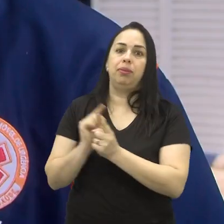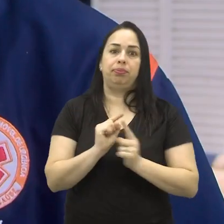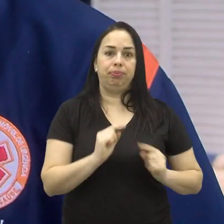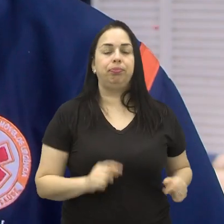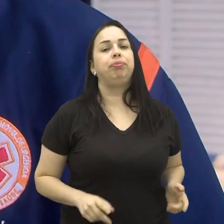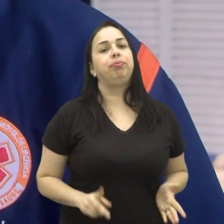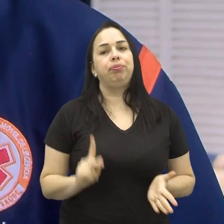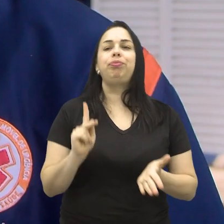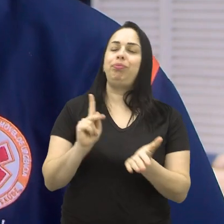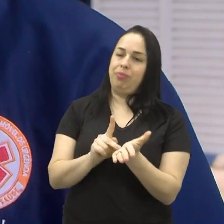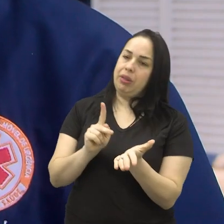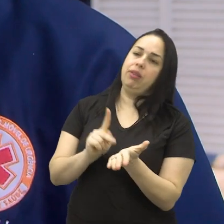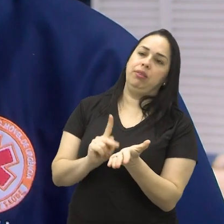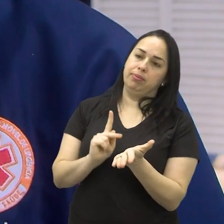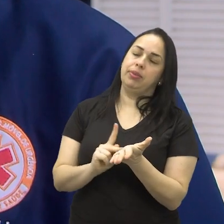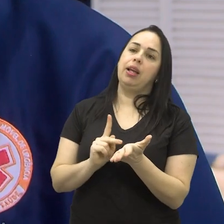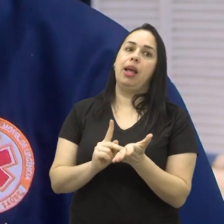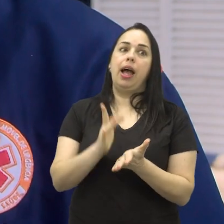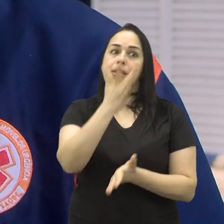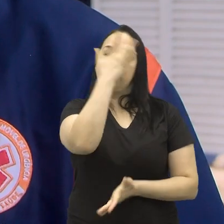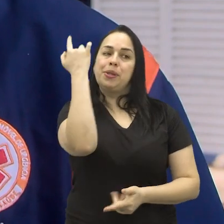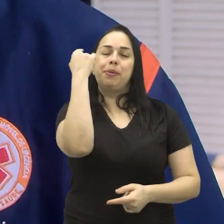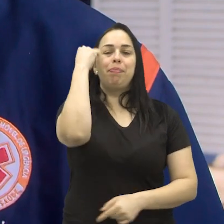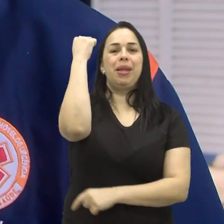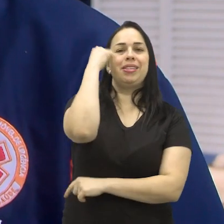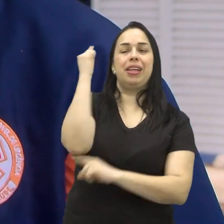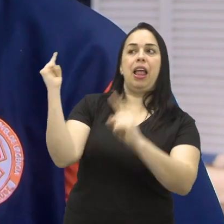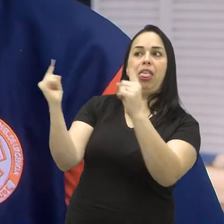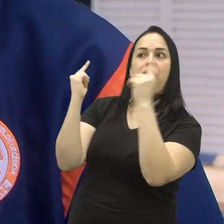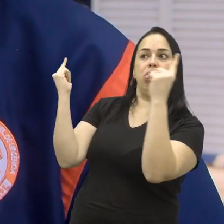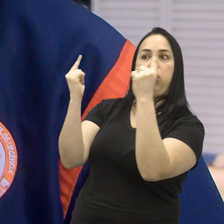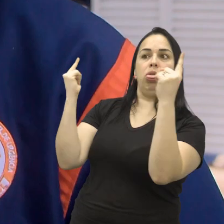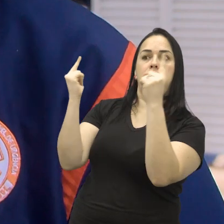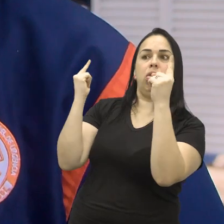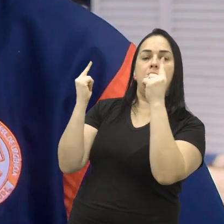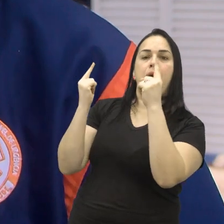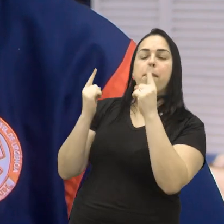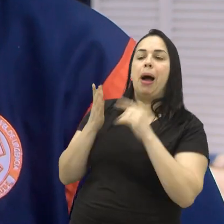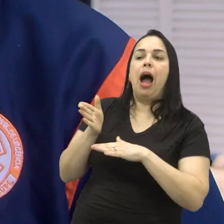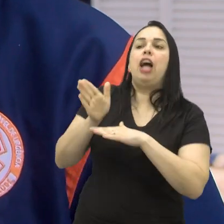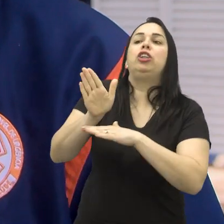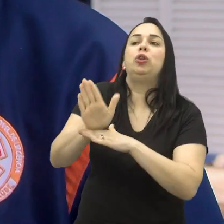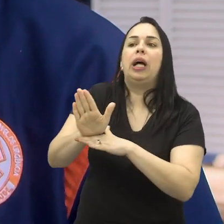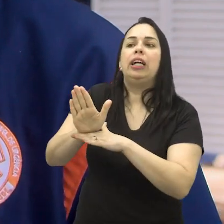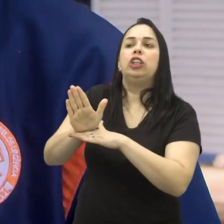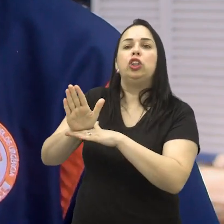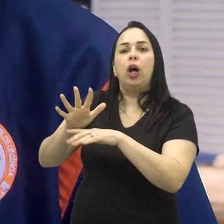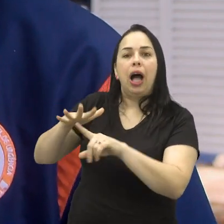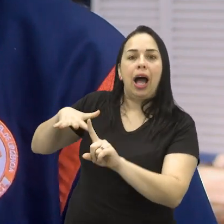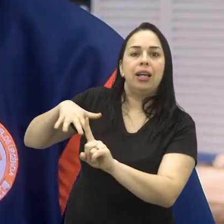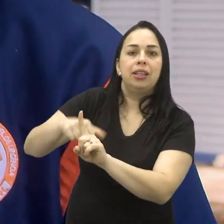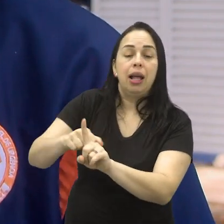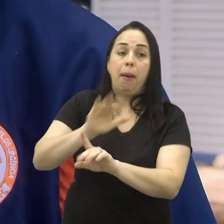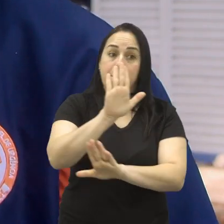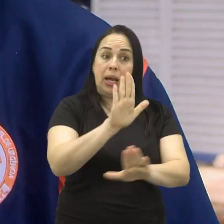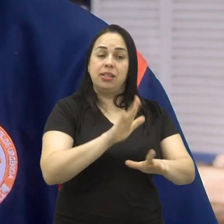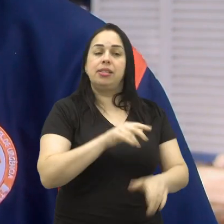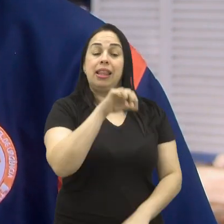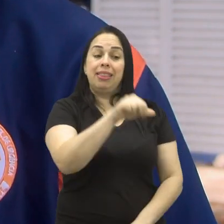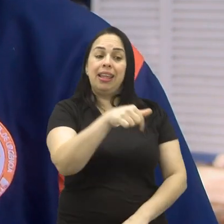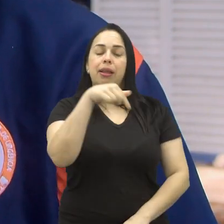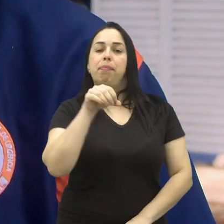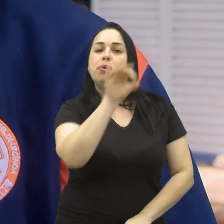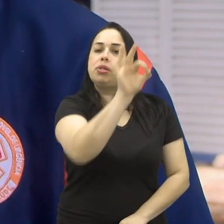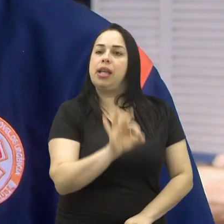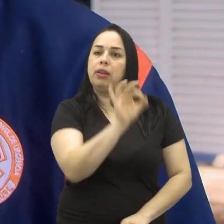SAMU. Isso, muita gente acha que o SAMU tem um foco muito de trauma, mas 70% dos nossos casos são esse atendimento